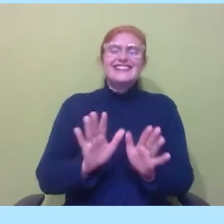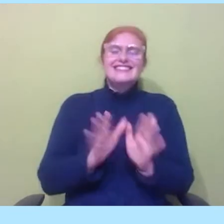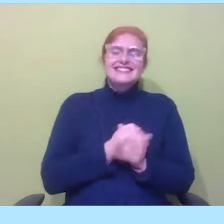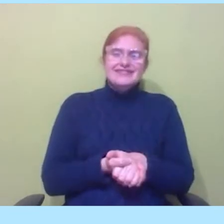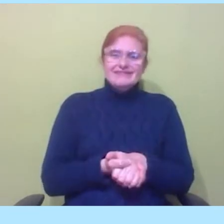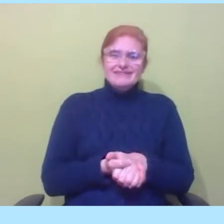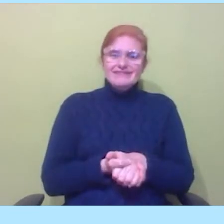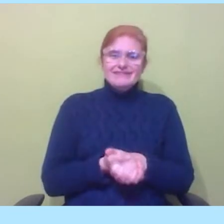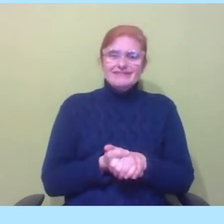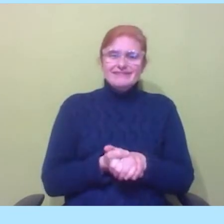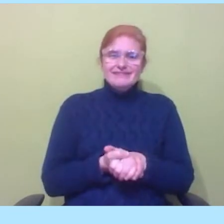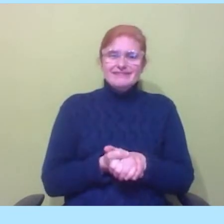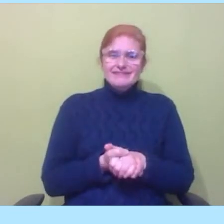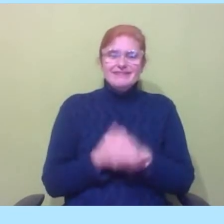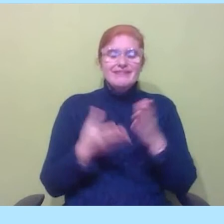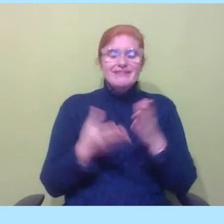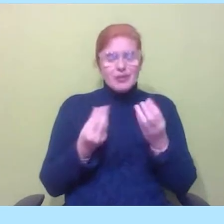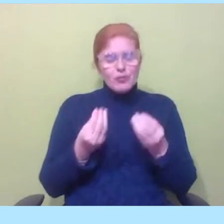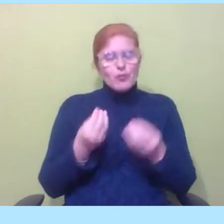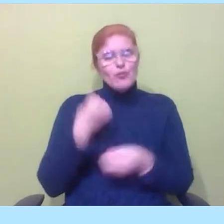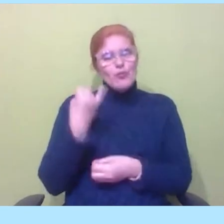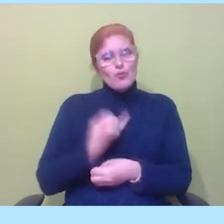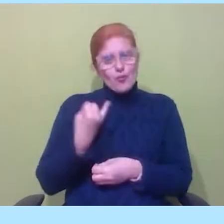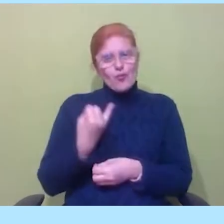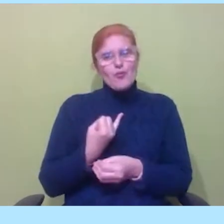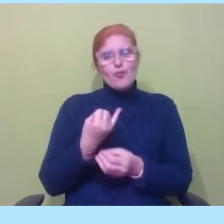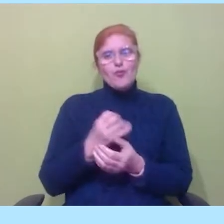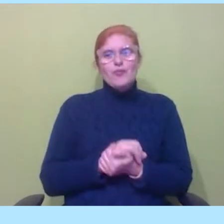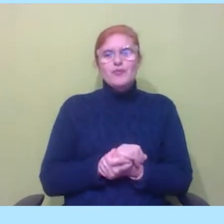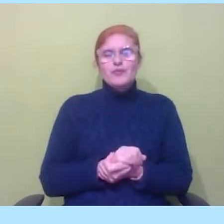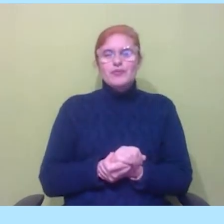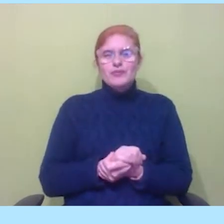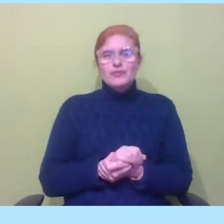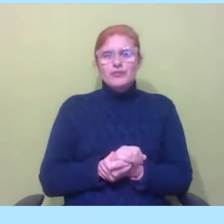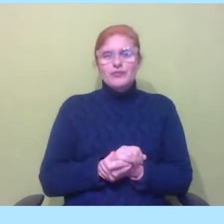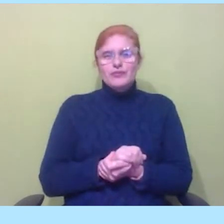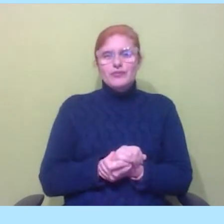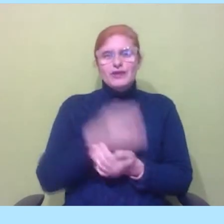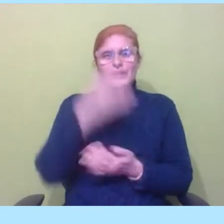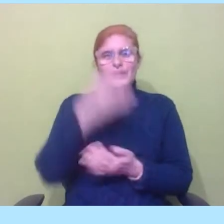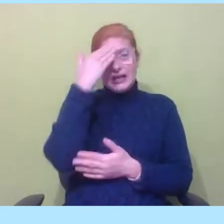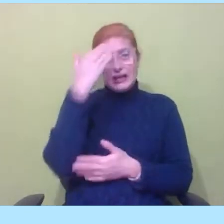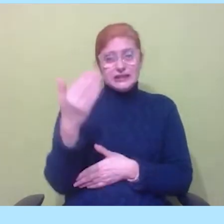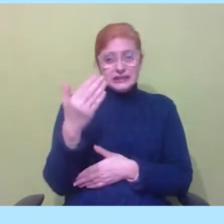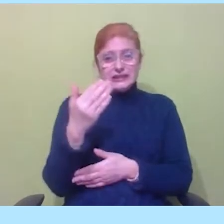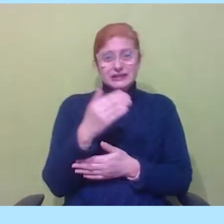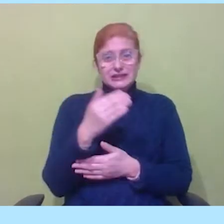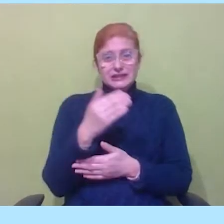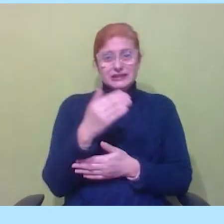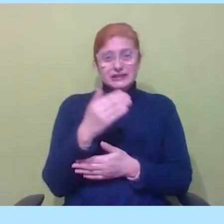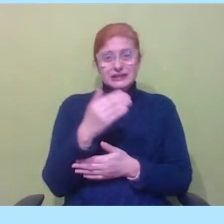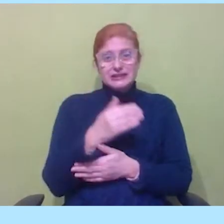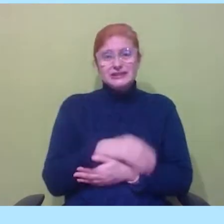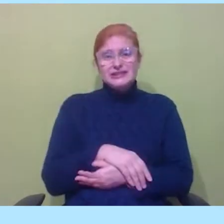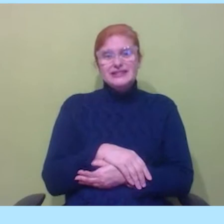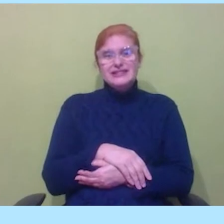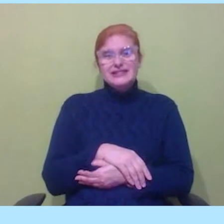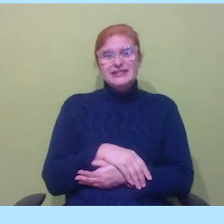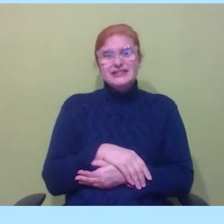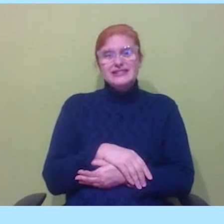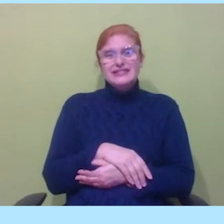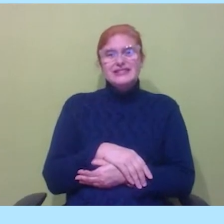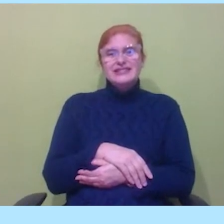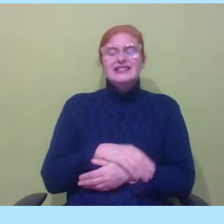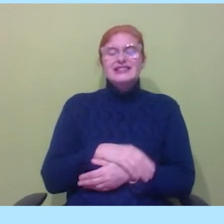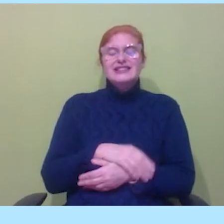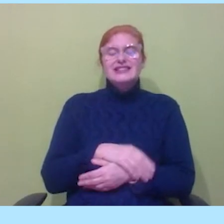é muito importante e agradecer por esse cuidado coletivo que é estar com a gente nesse momento, né? Que